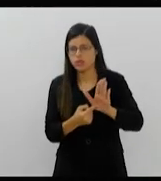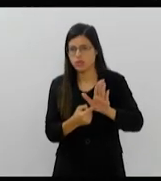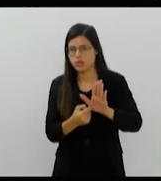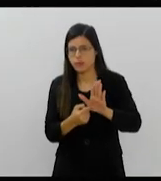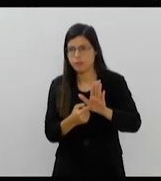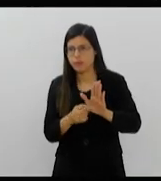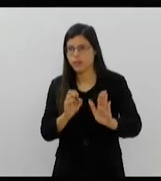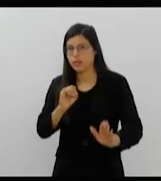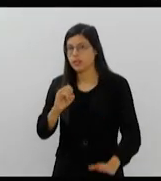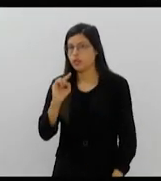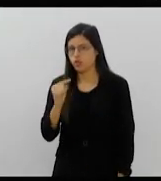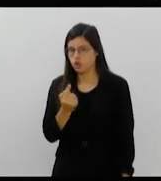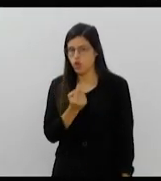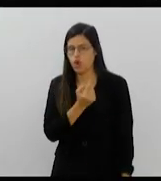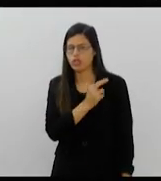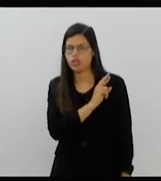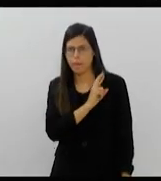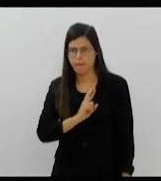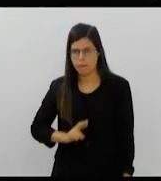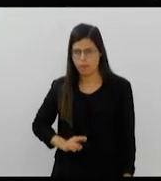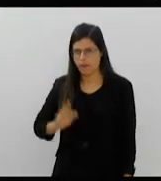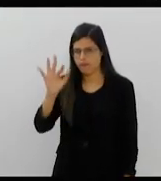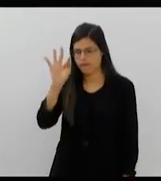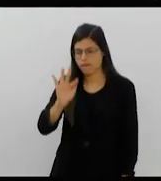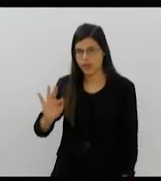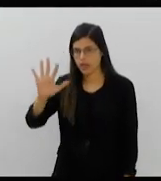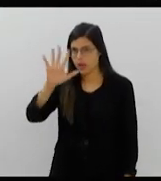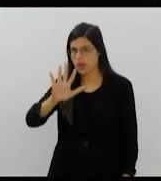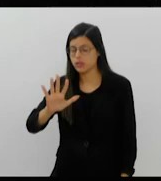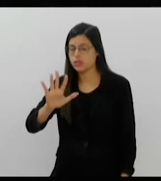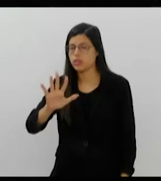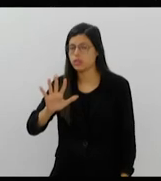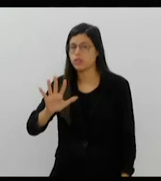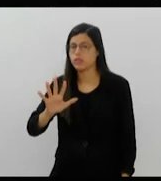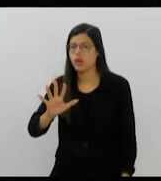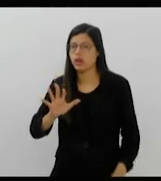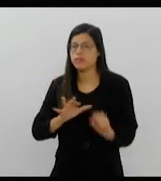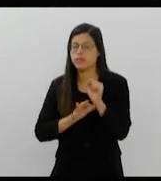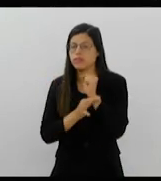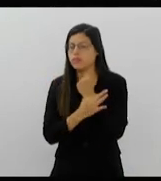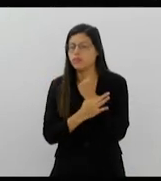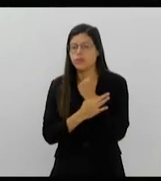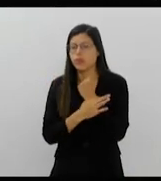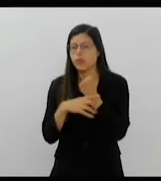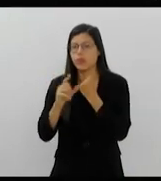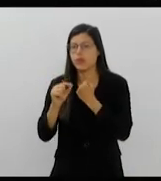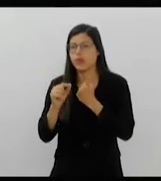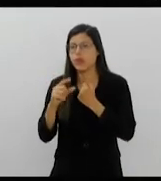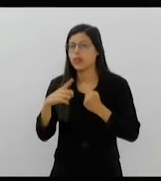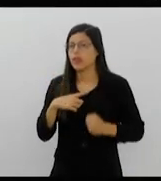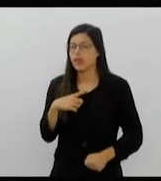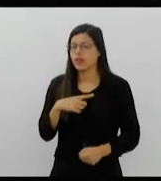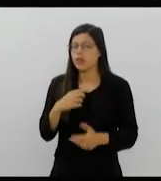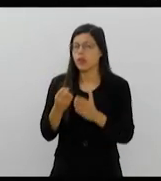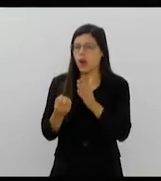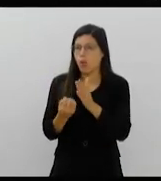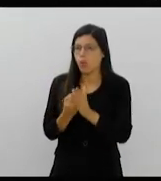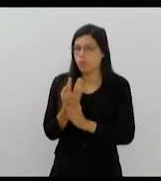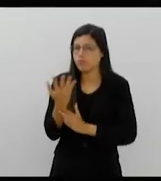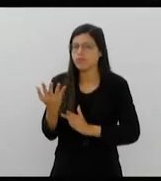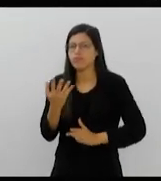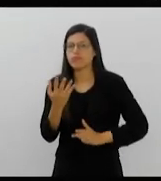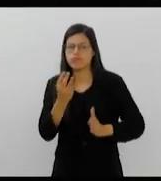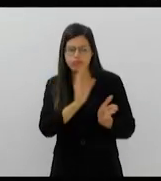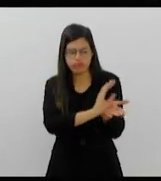uma República Federativa, seguramente haveria números muito melhores para os